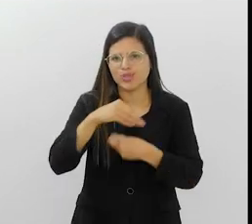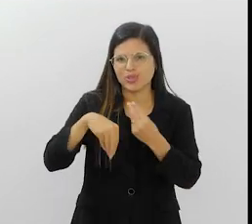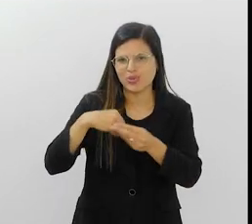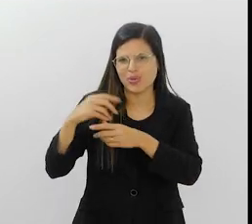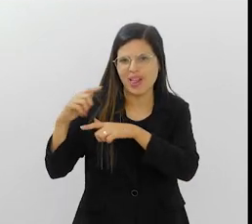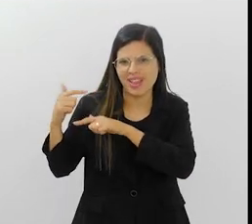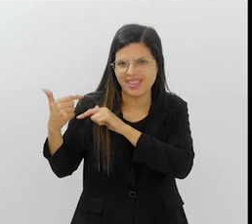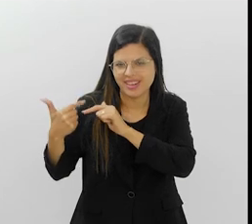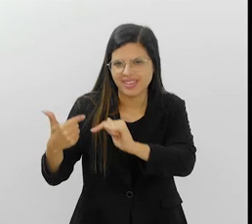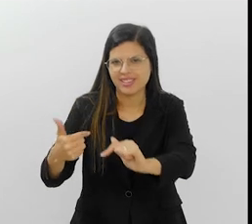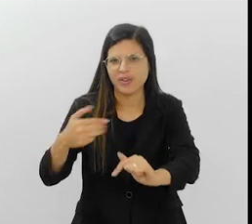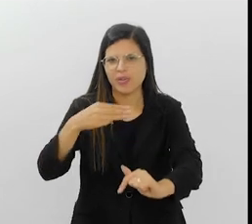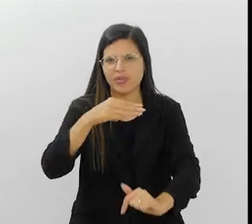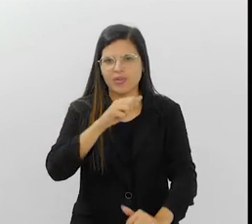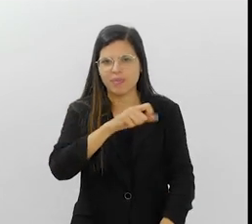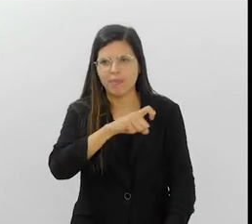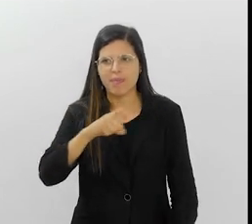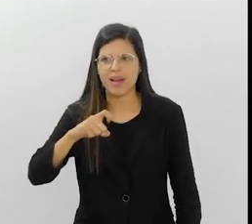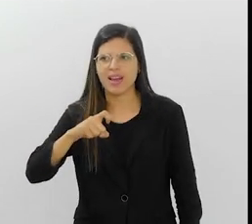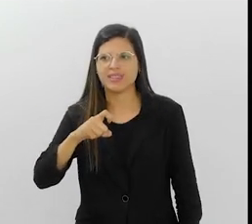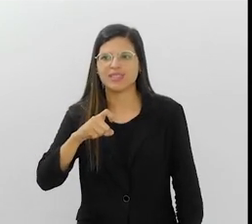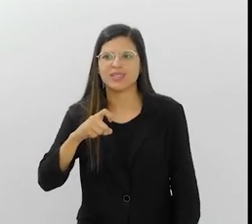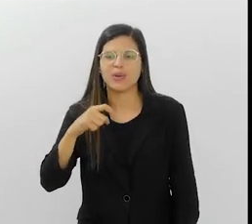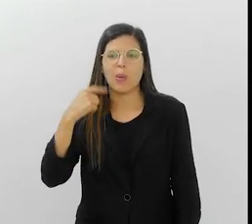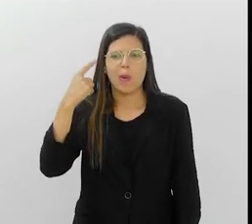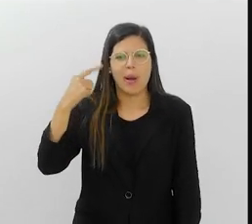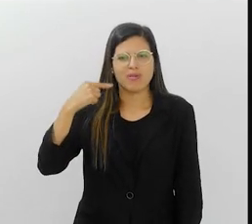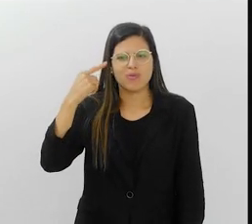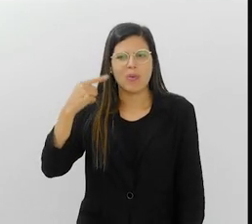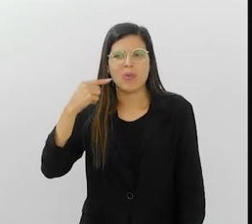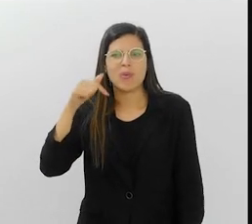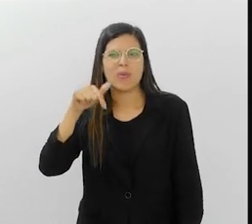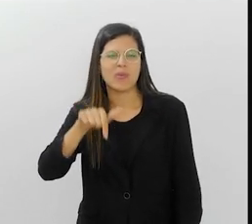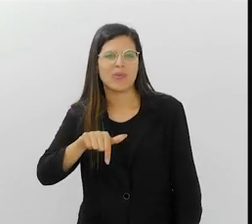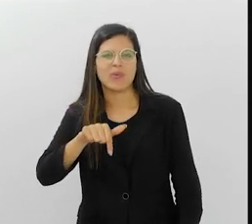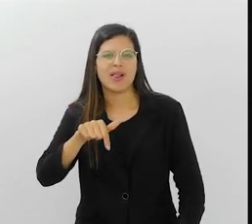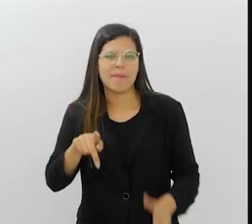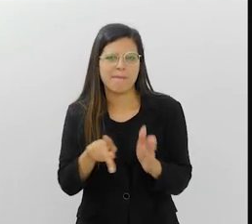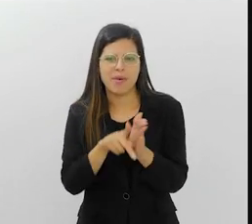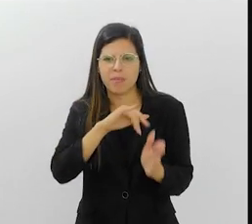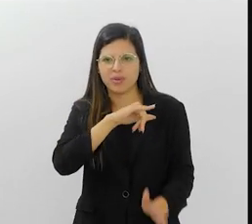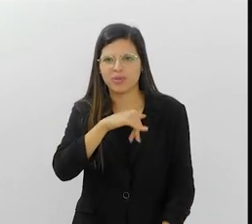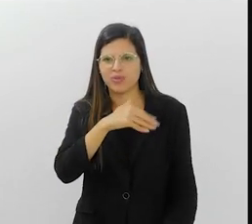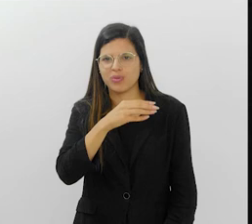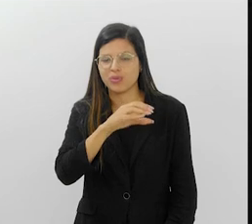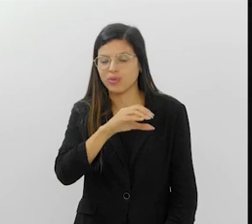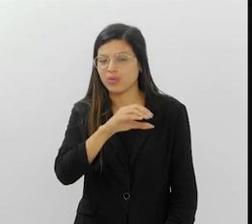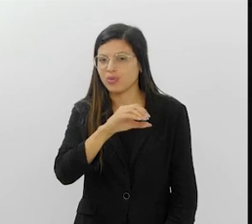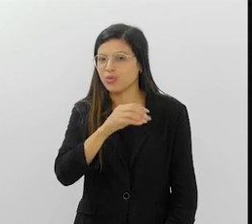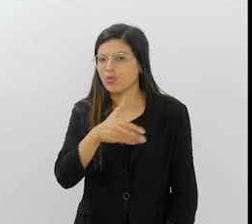do tradicional do Max Lopes com a loucura do João. Então, essa amálgama que